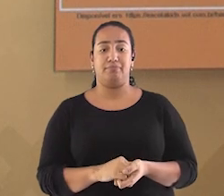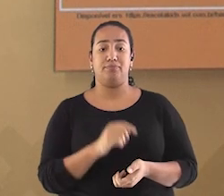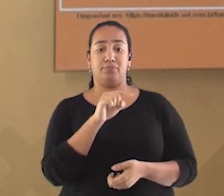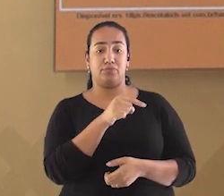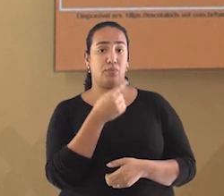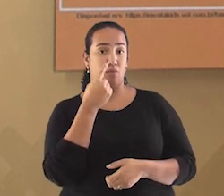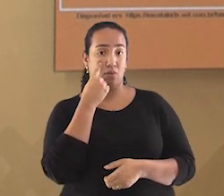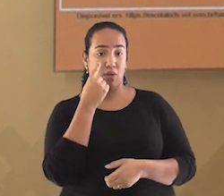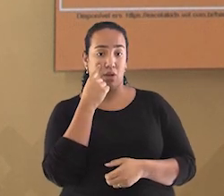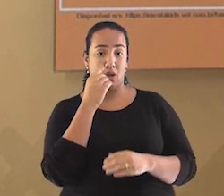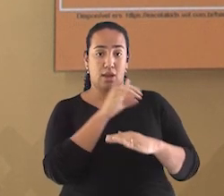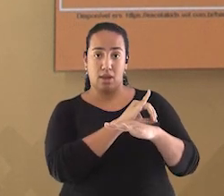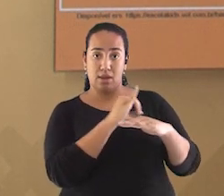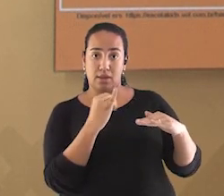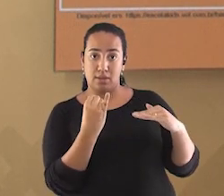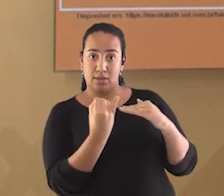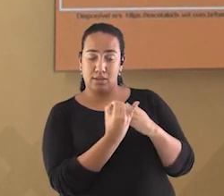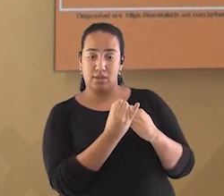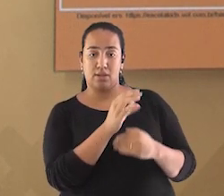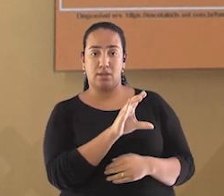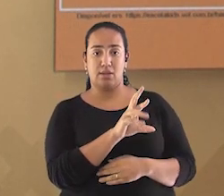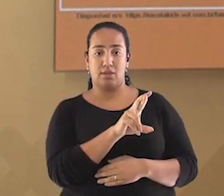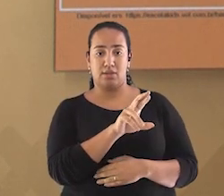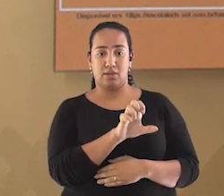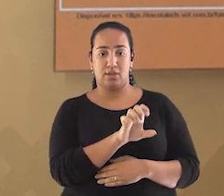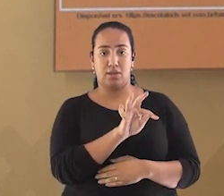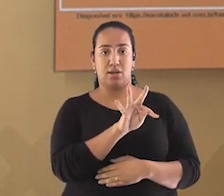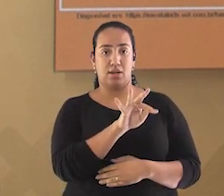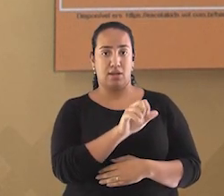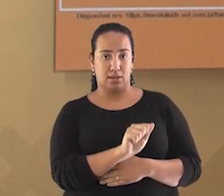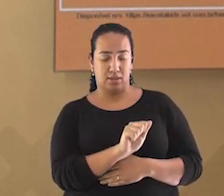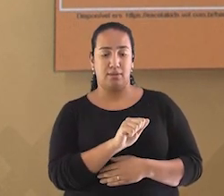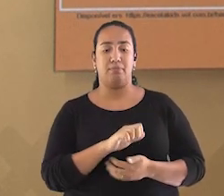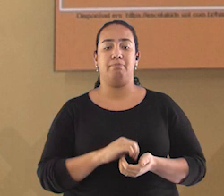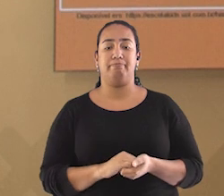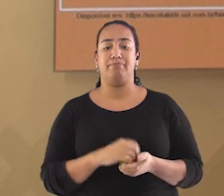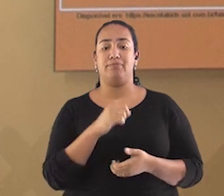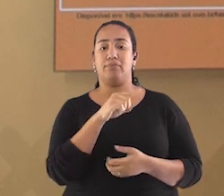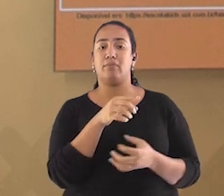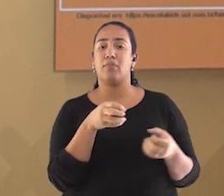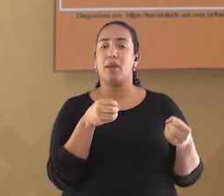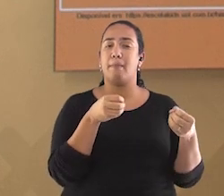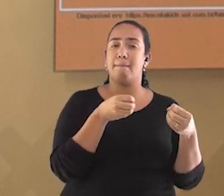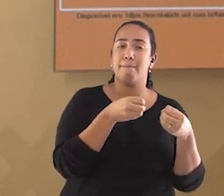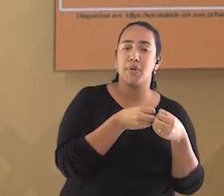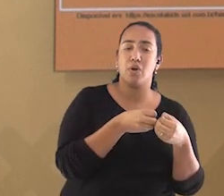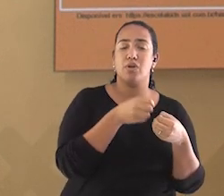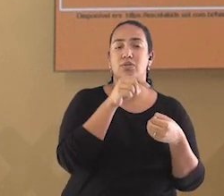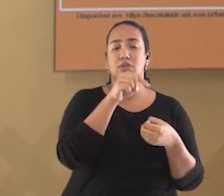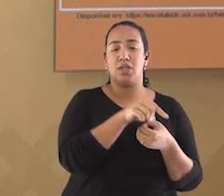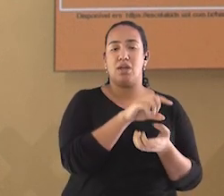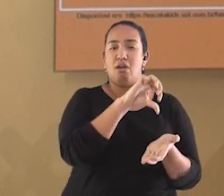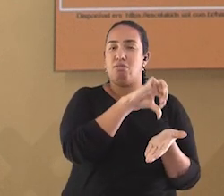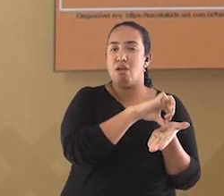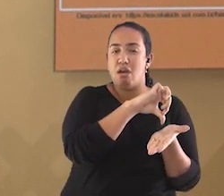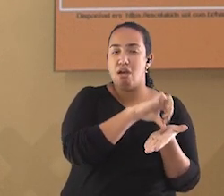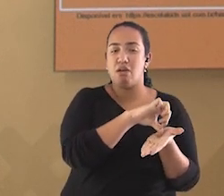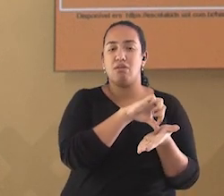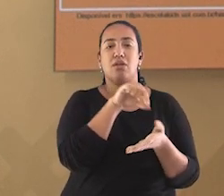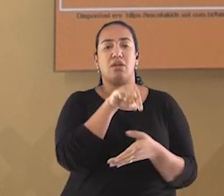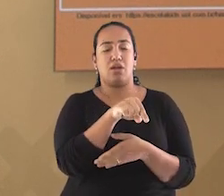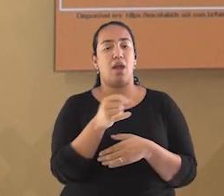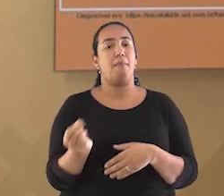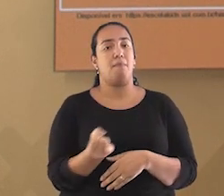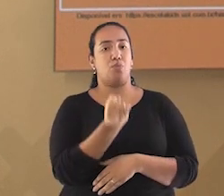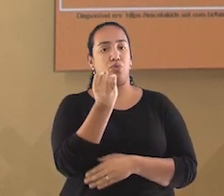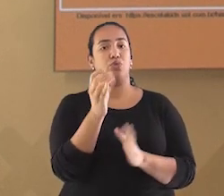Creta, ela fica aqui, próximo a Atenas, próximo a Roma, próximo a Alexandria, essa ilha que nós estamos falando, que é muito